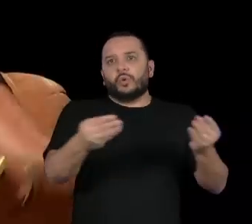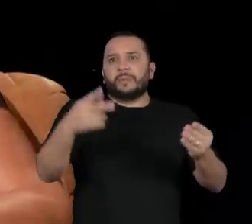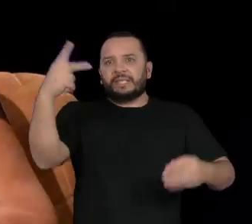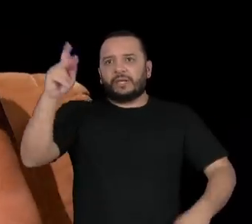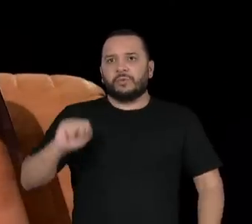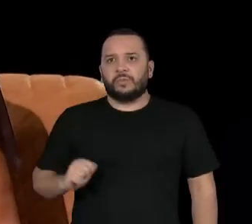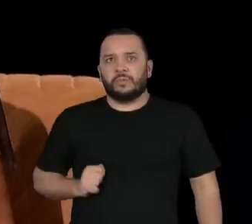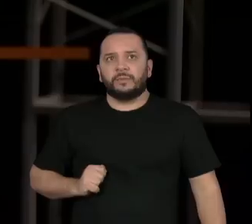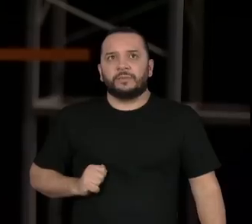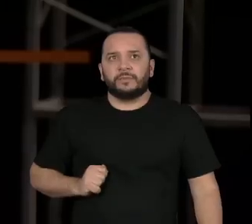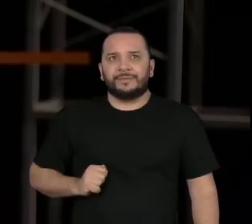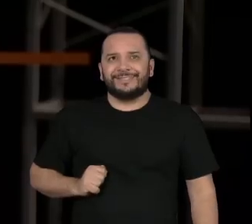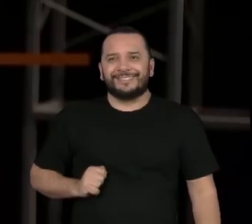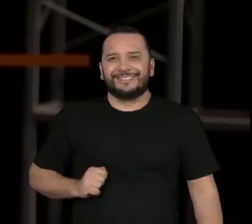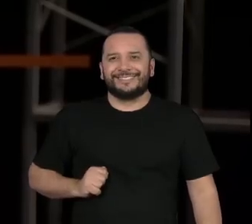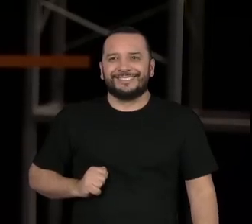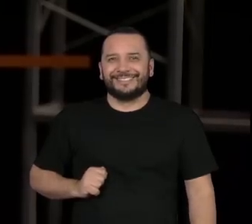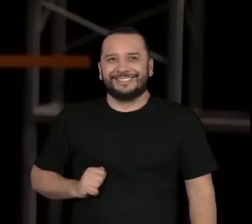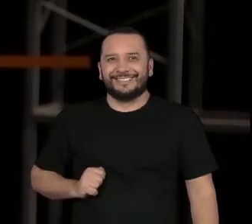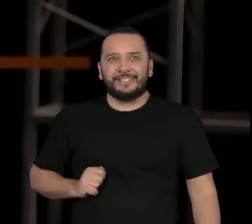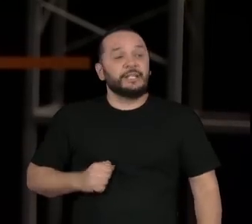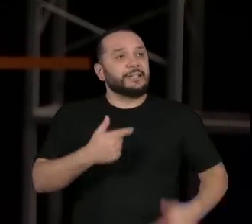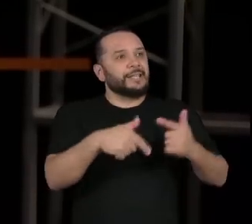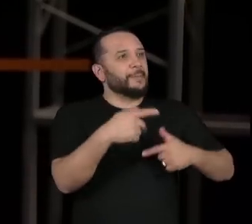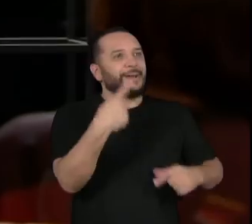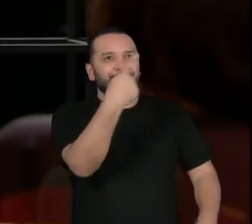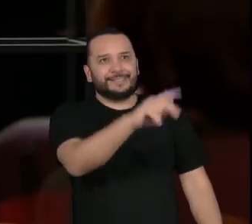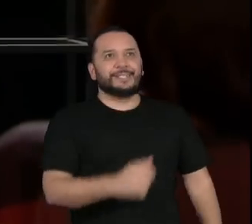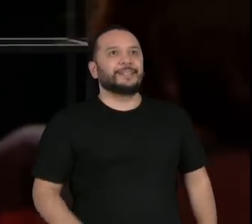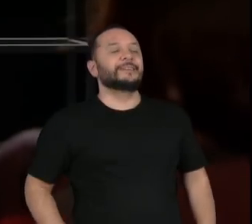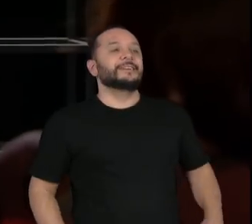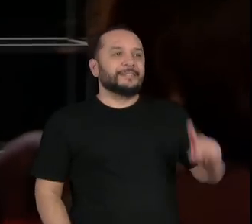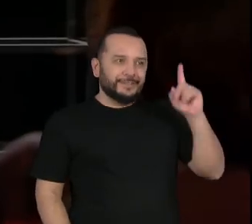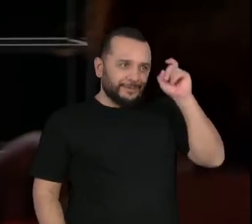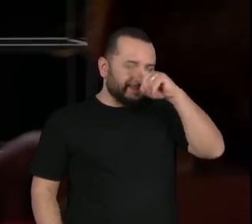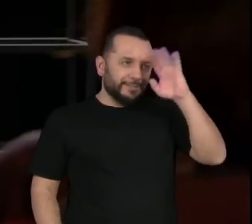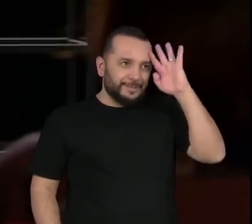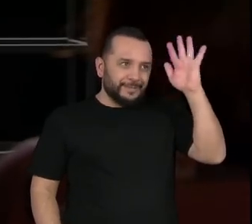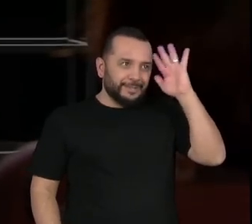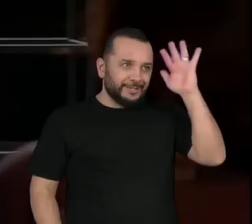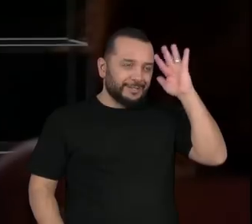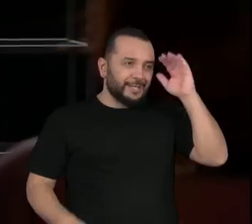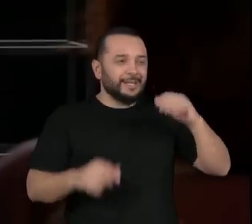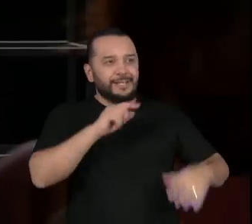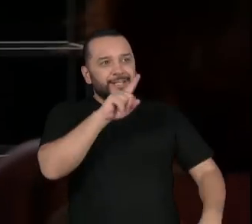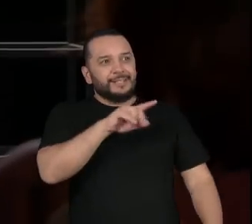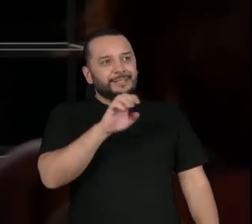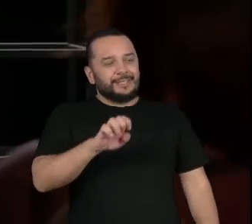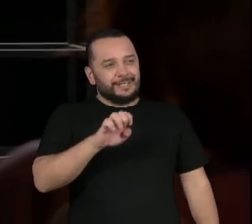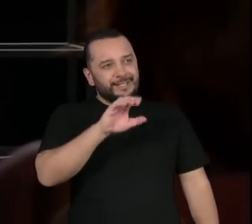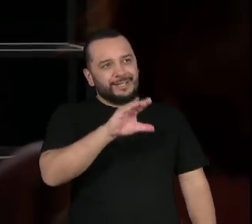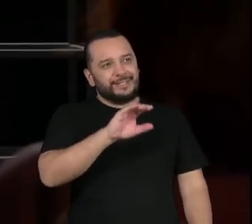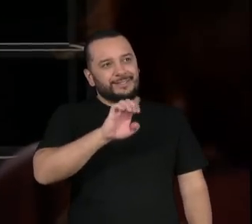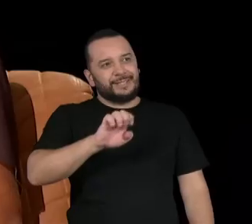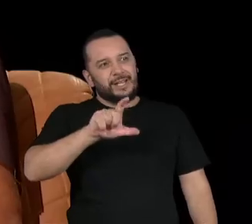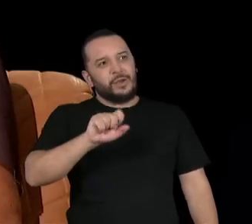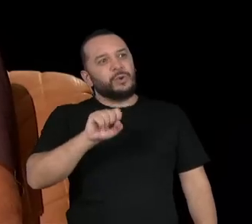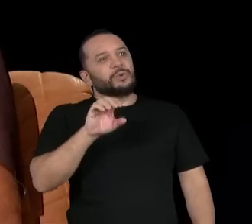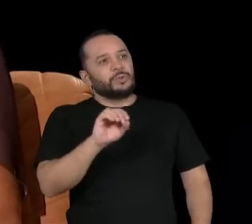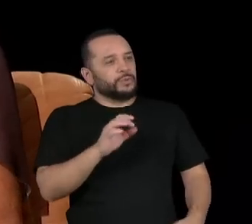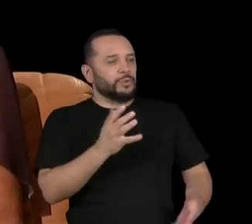teu. O trabalho é teu. É difícil a gente imaginar o Zé Celso Martinez Correia...